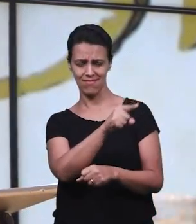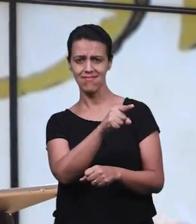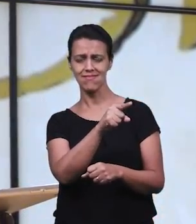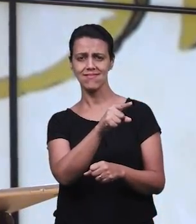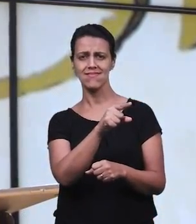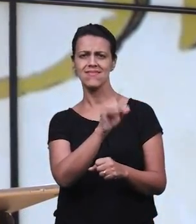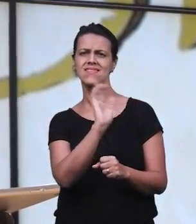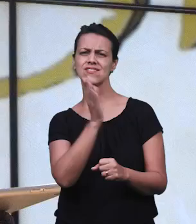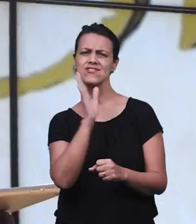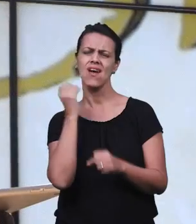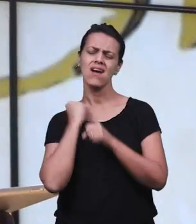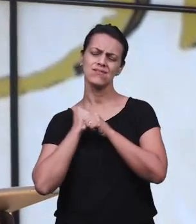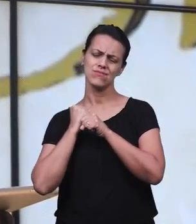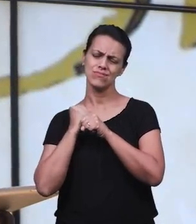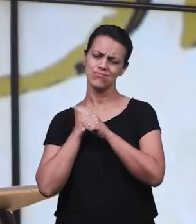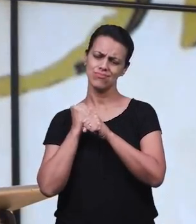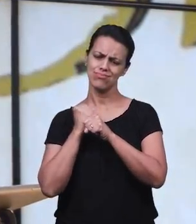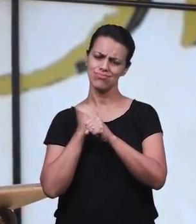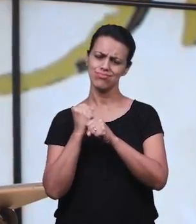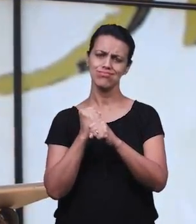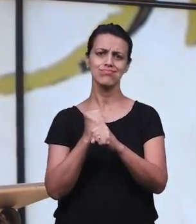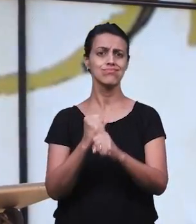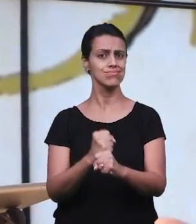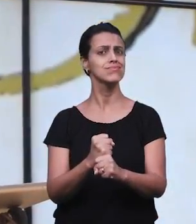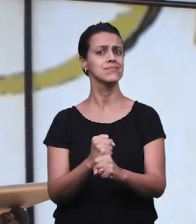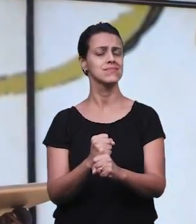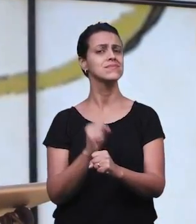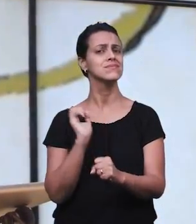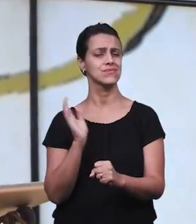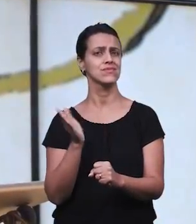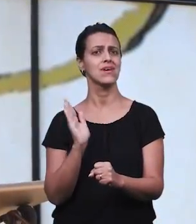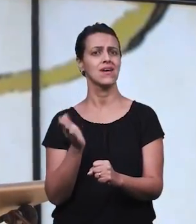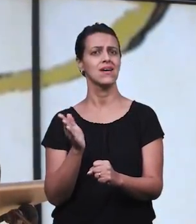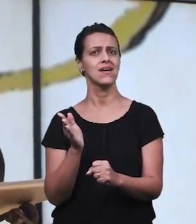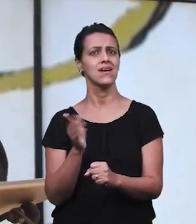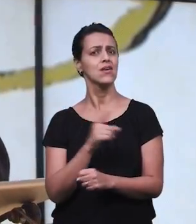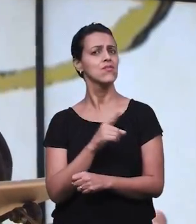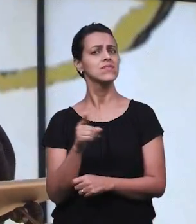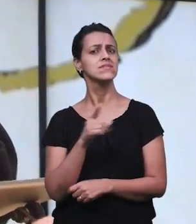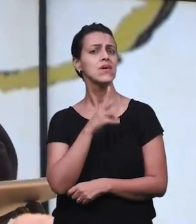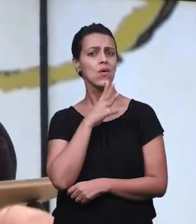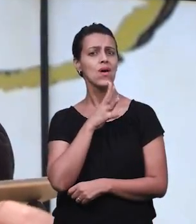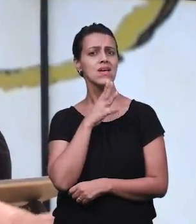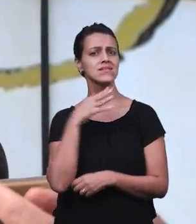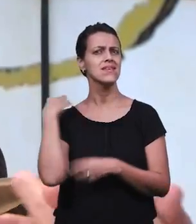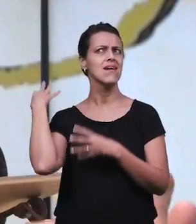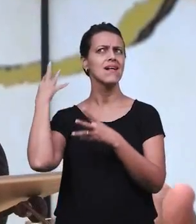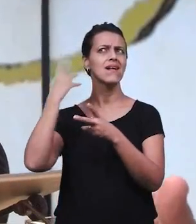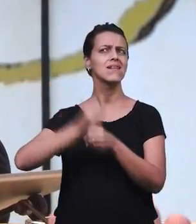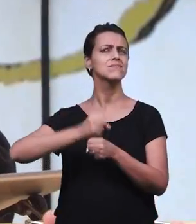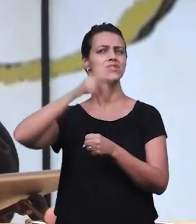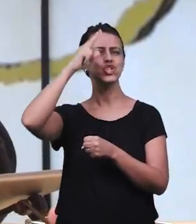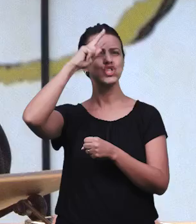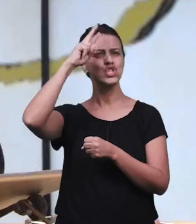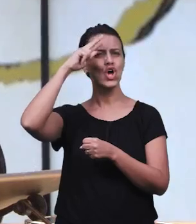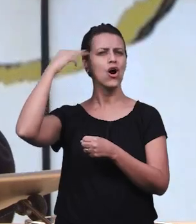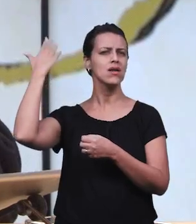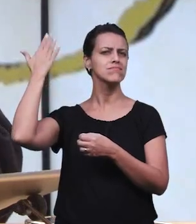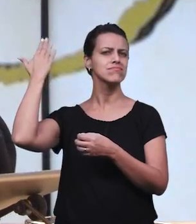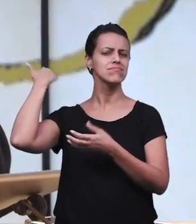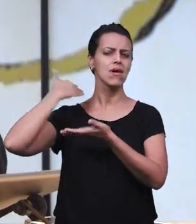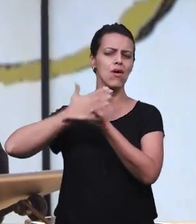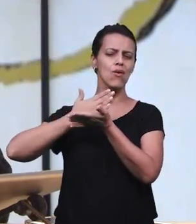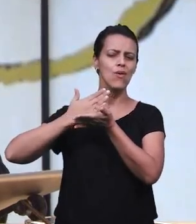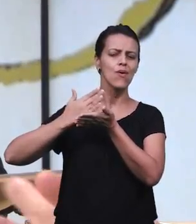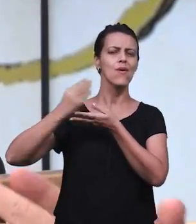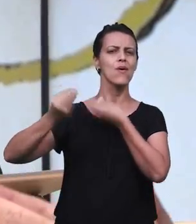vivemos de longos anos. Vocês vão ver aqui, vão conhecer aqui o histórico da obra no exterior, o início,